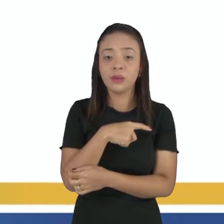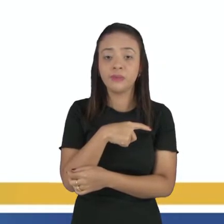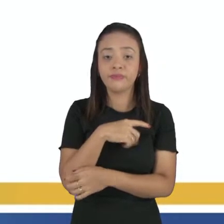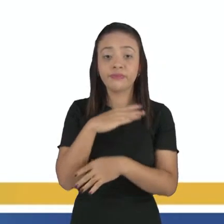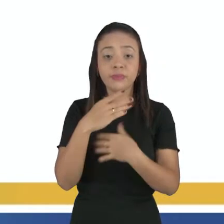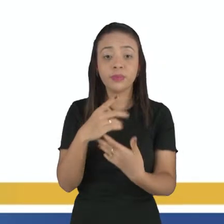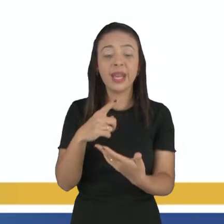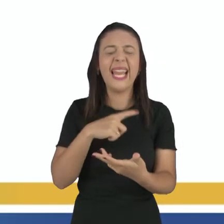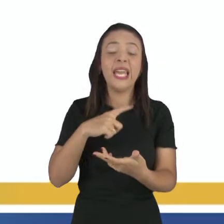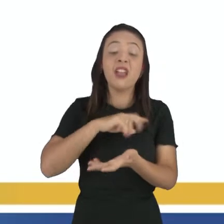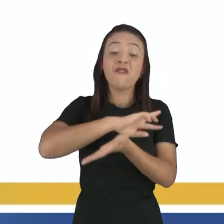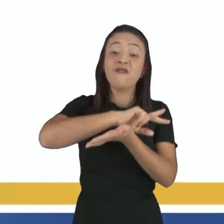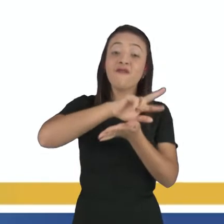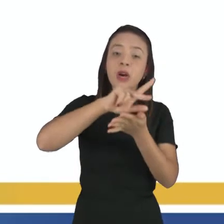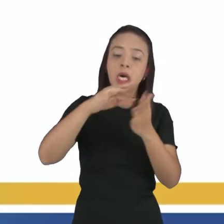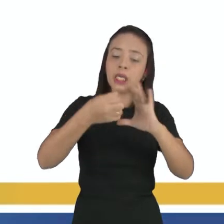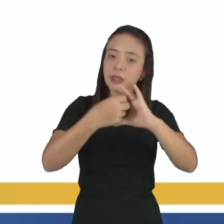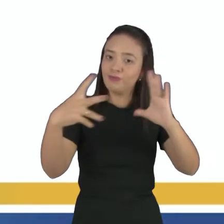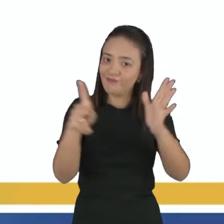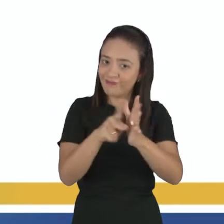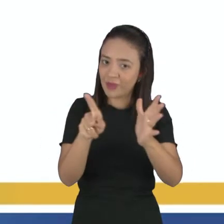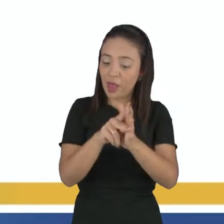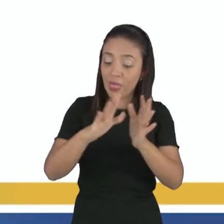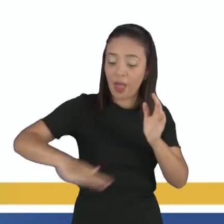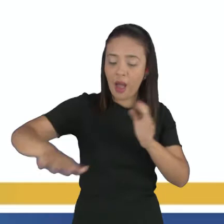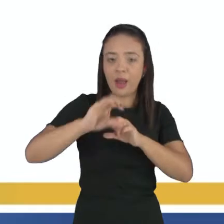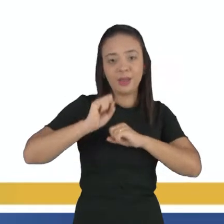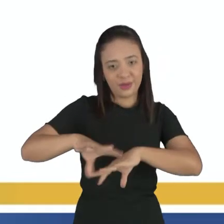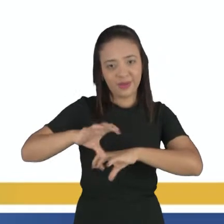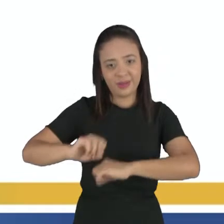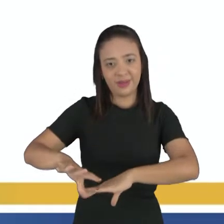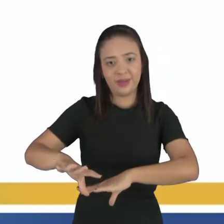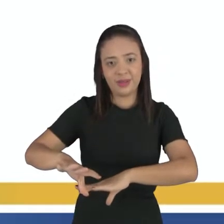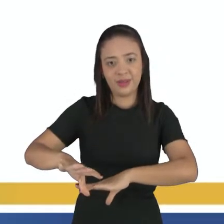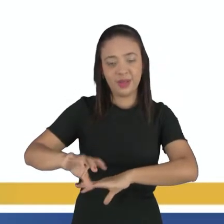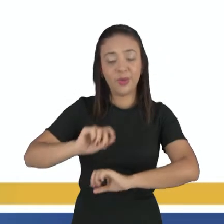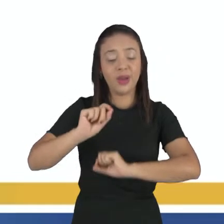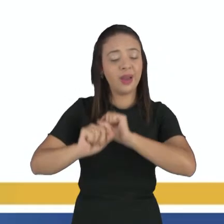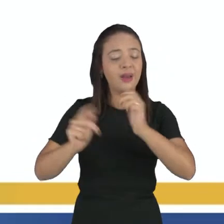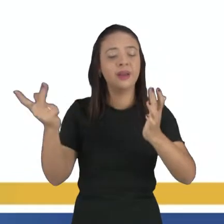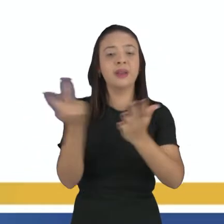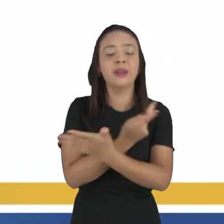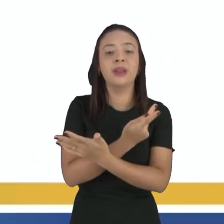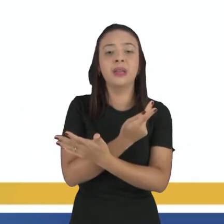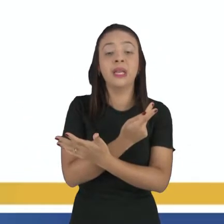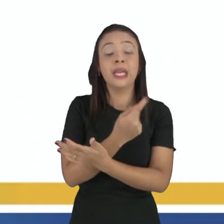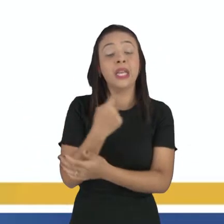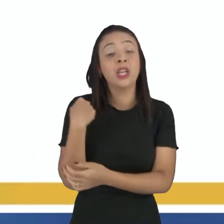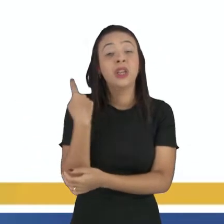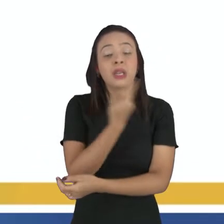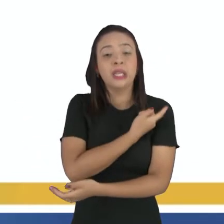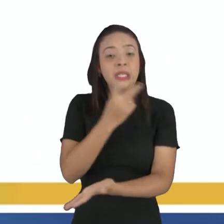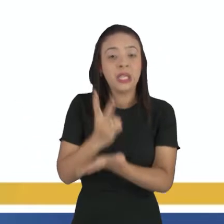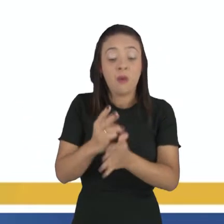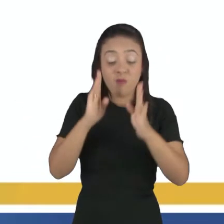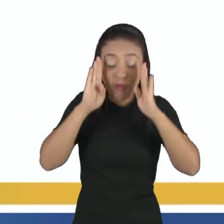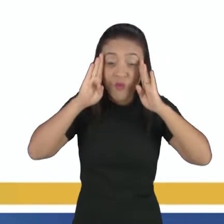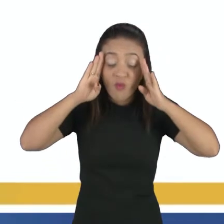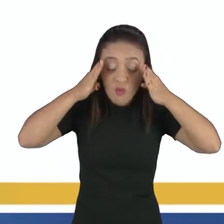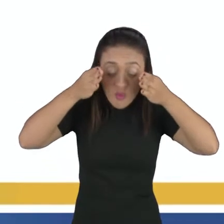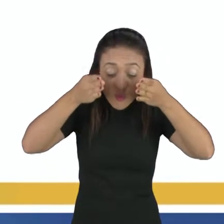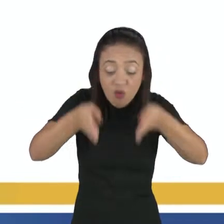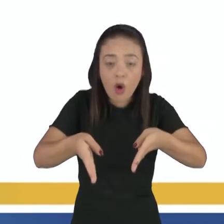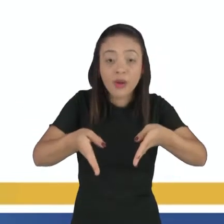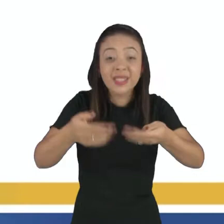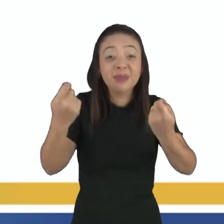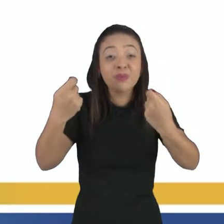particularidades dentro do ensino que nos coloca sempre no caminho é focado para